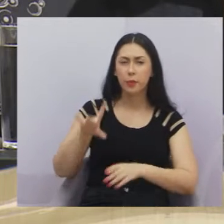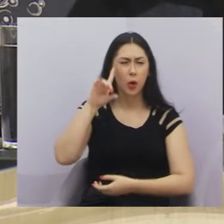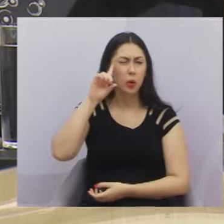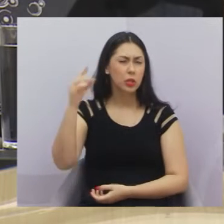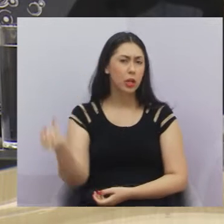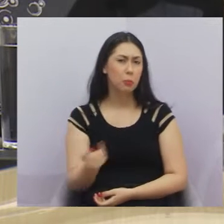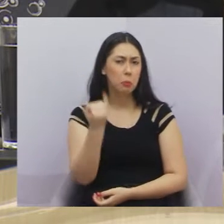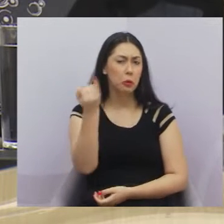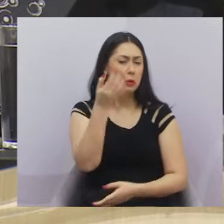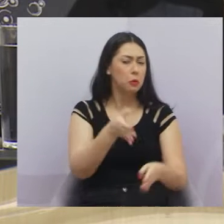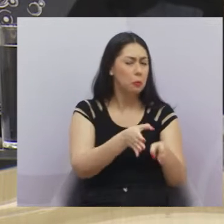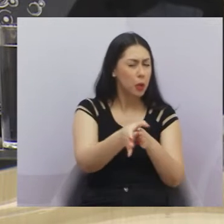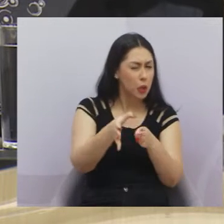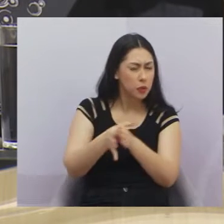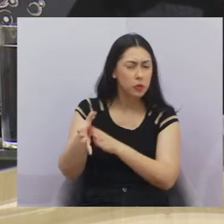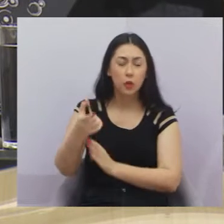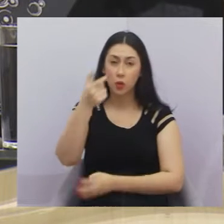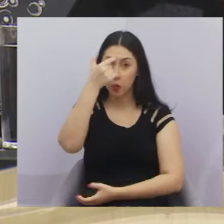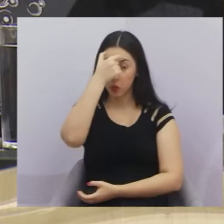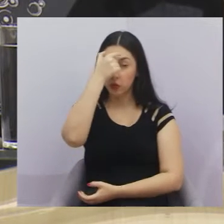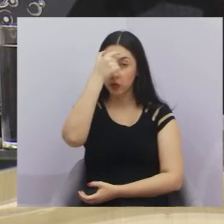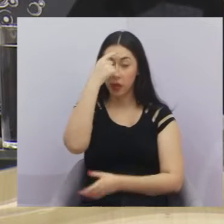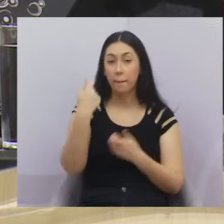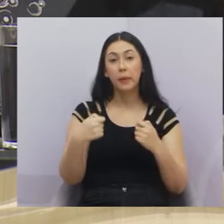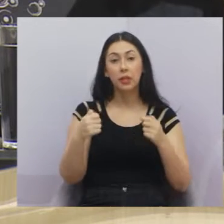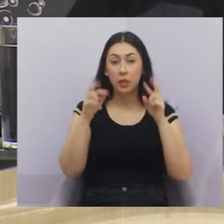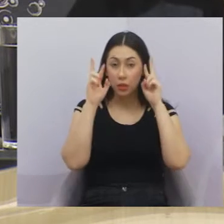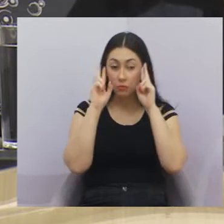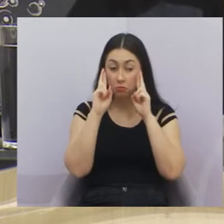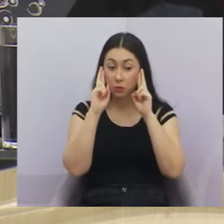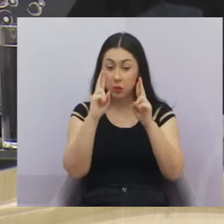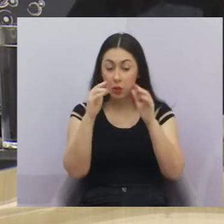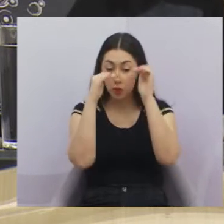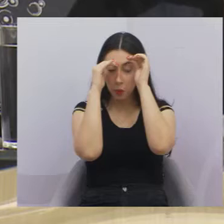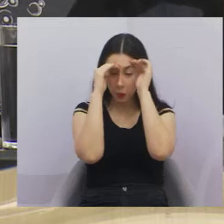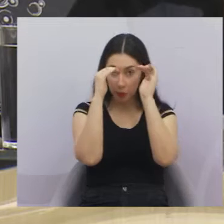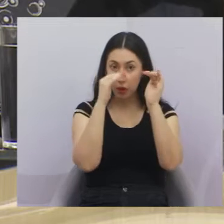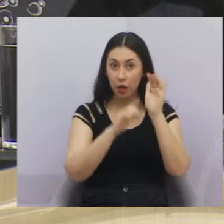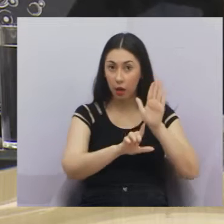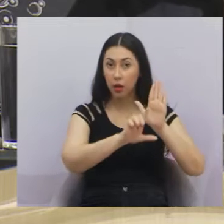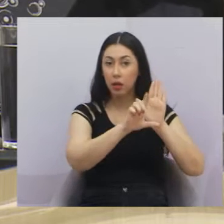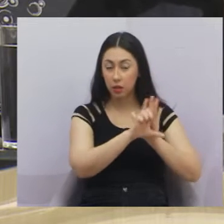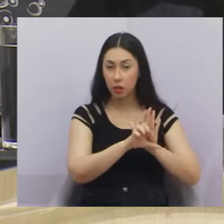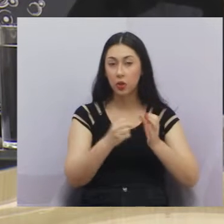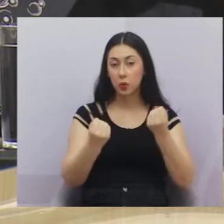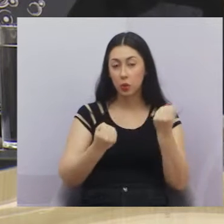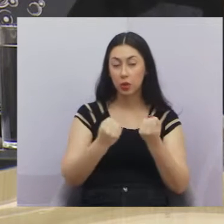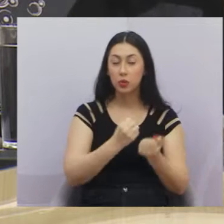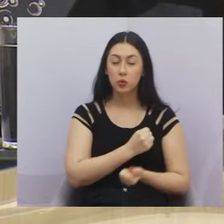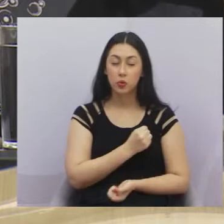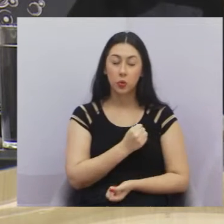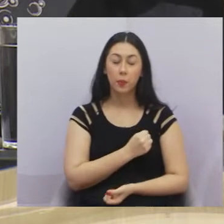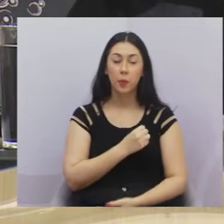campanhas de conscientização em respeito às normas regulamentadas pela Lei